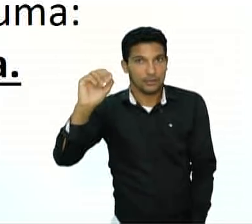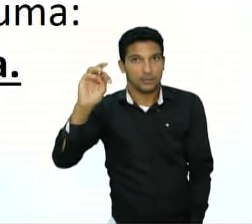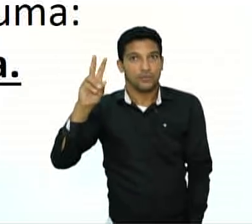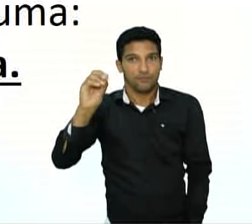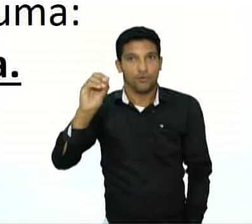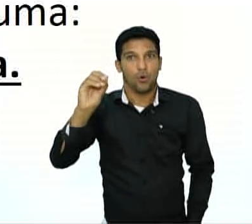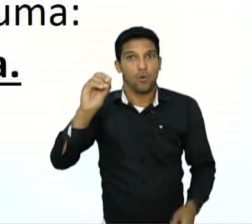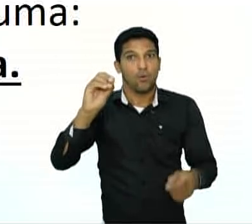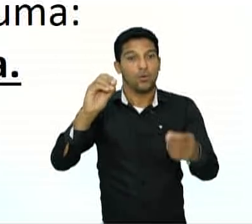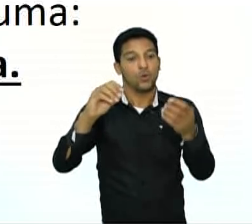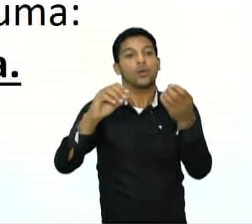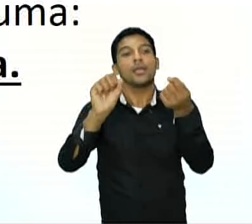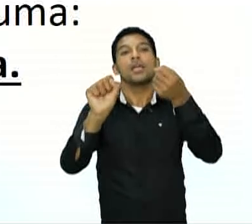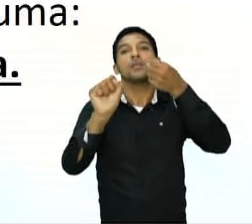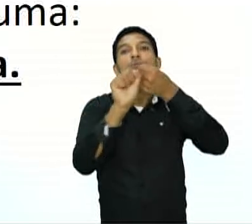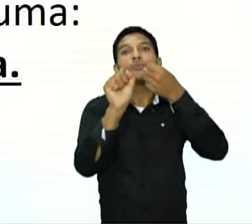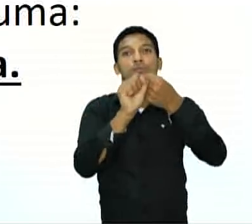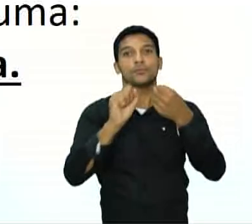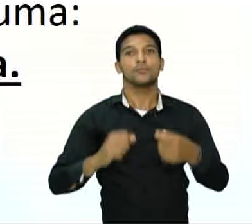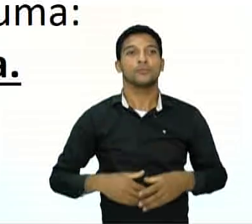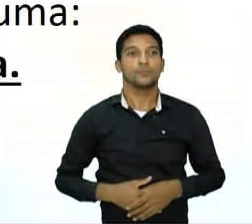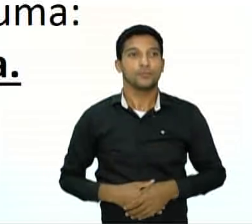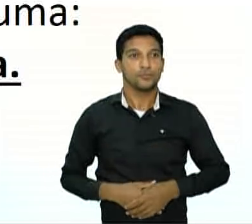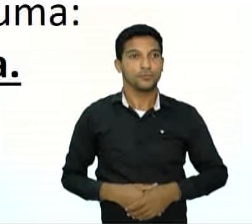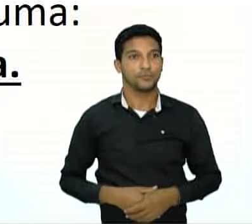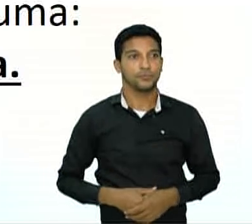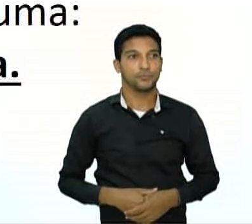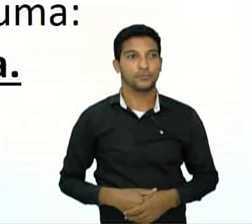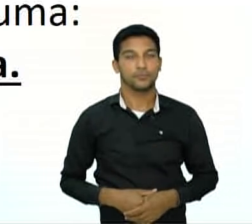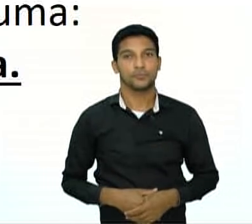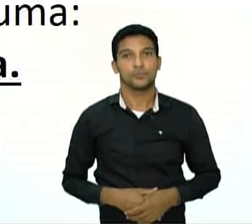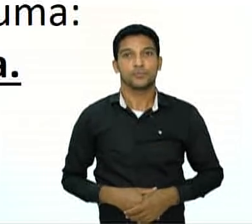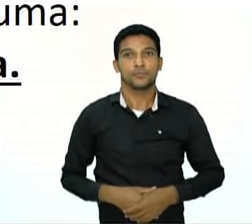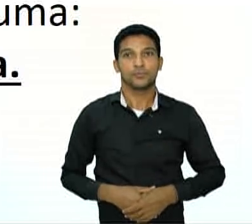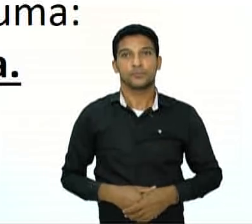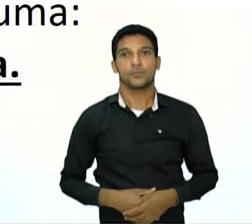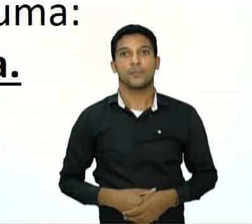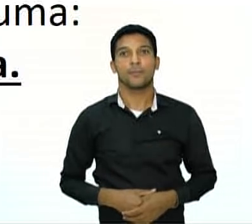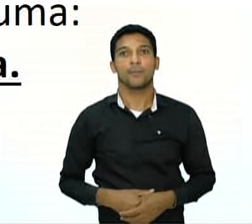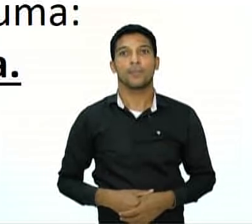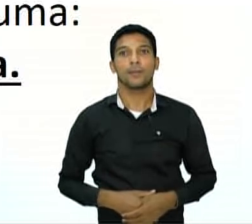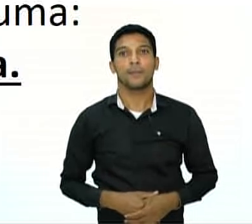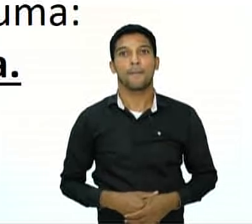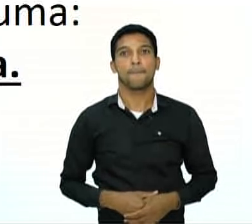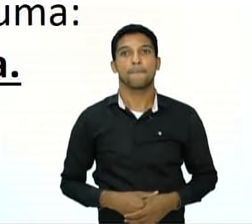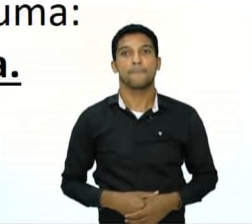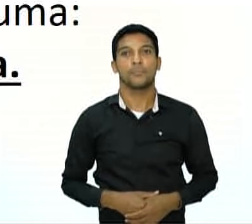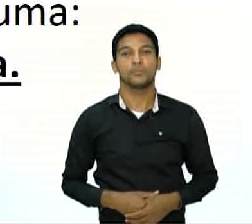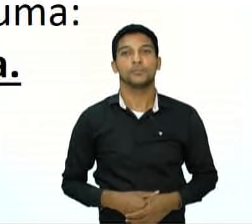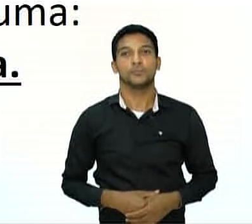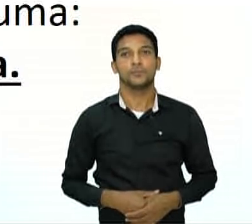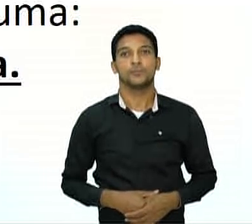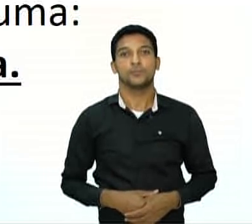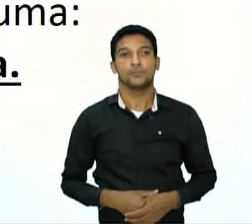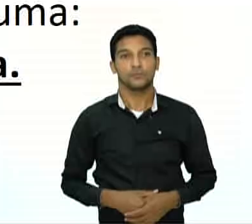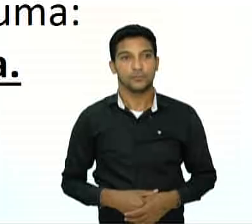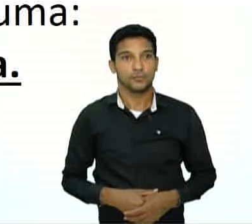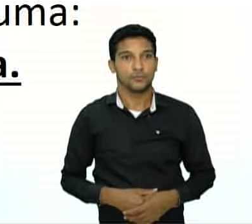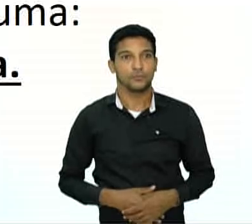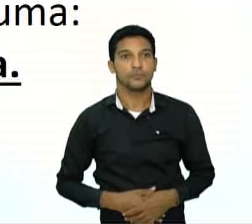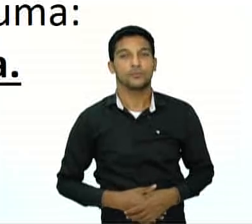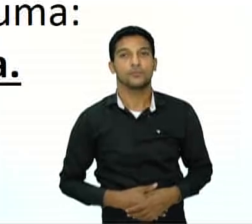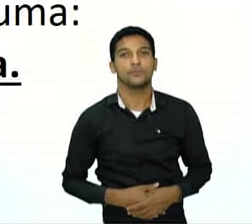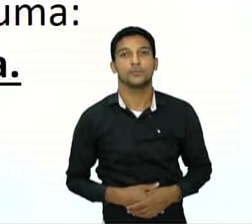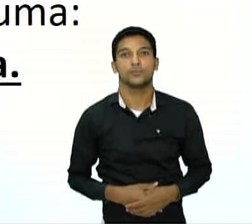função, temos uma oração subordinada substantiva predicativa. Ok? Exerce função de predicativo